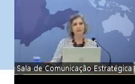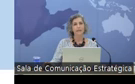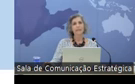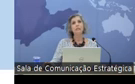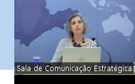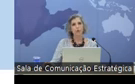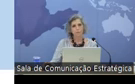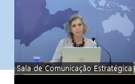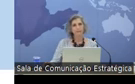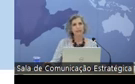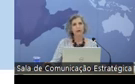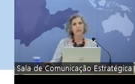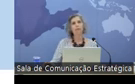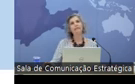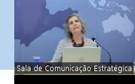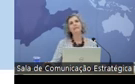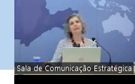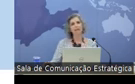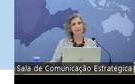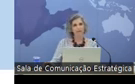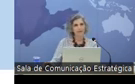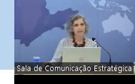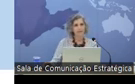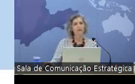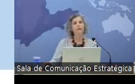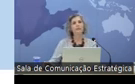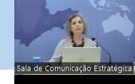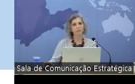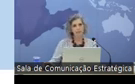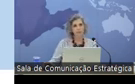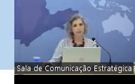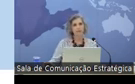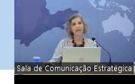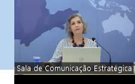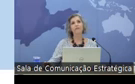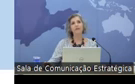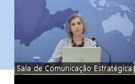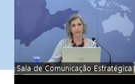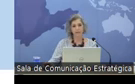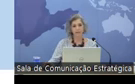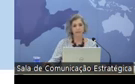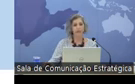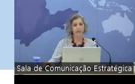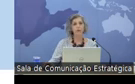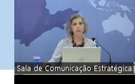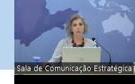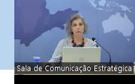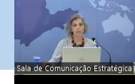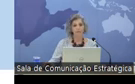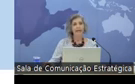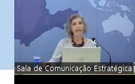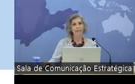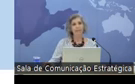prévio de HIV iniciou para Natal e no pré-natal ela fez ou foi acertado o teste para HIV e ela fez o teste e deu